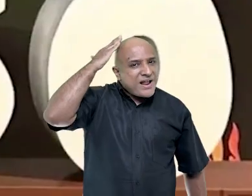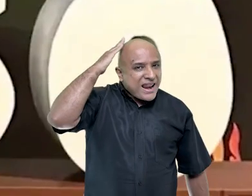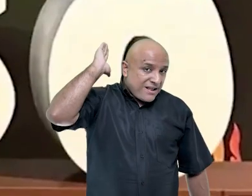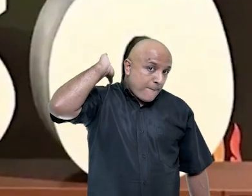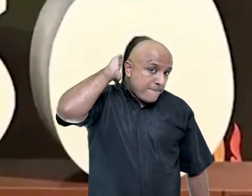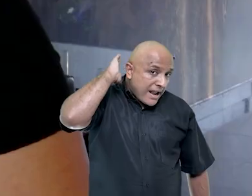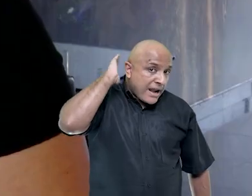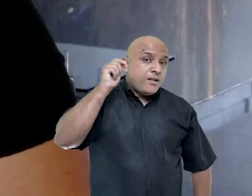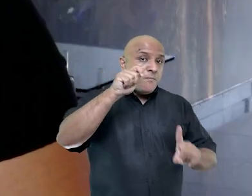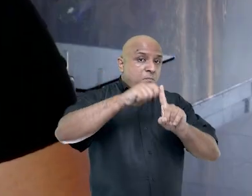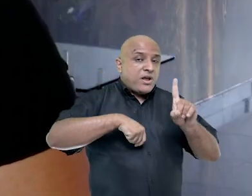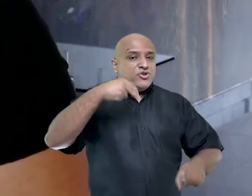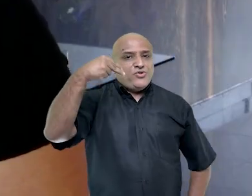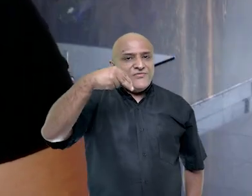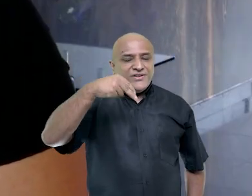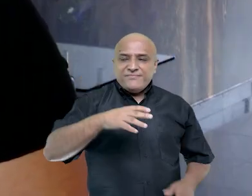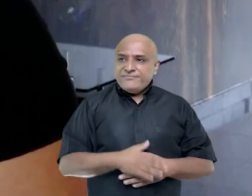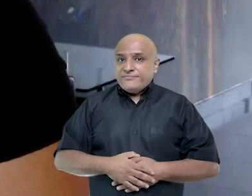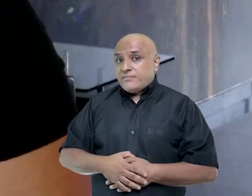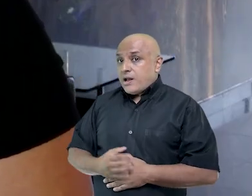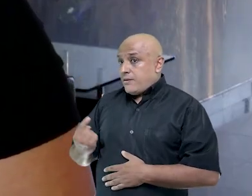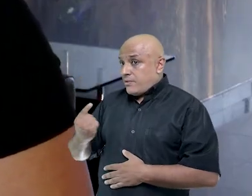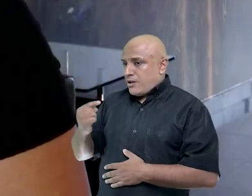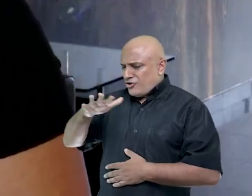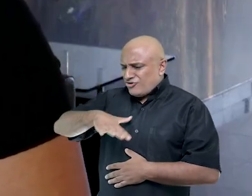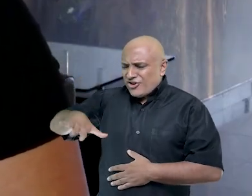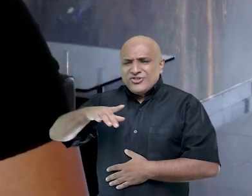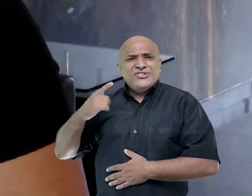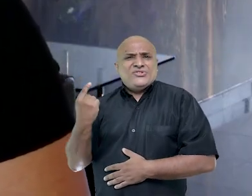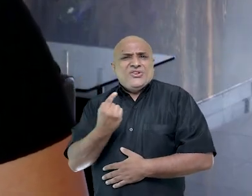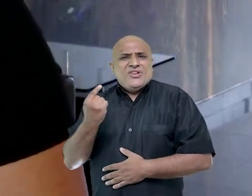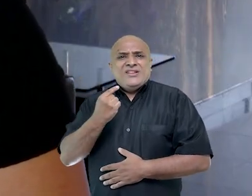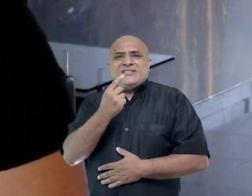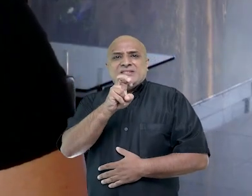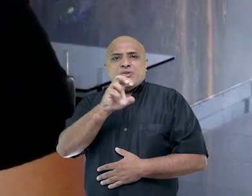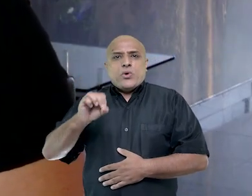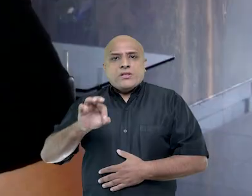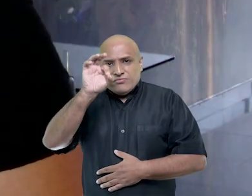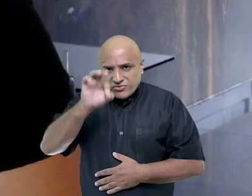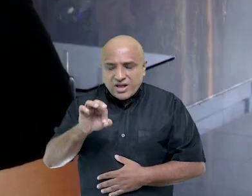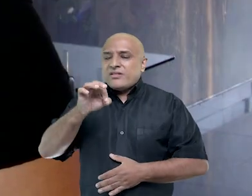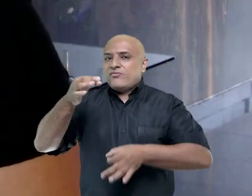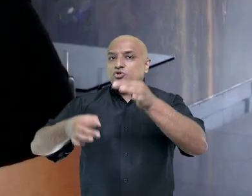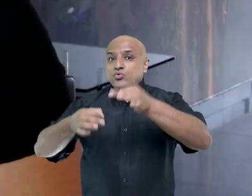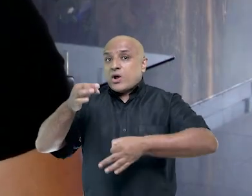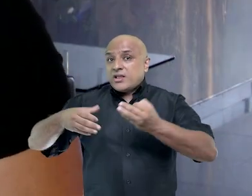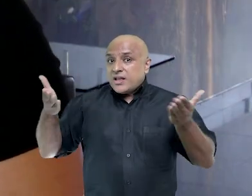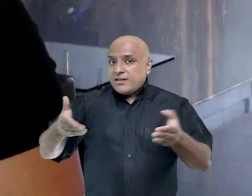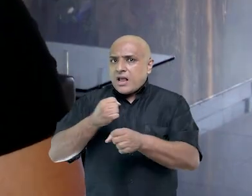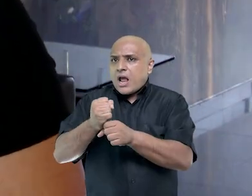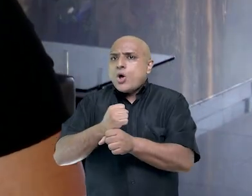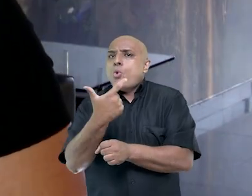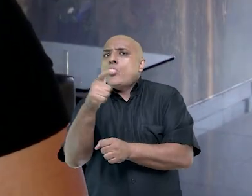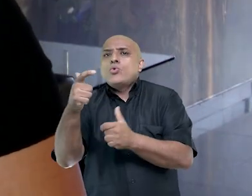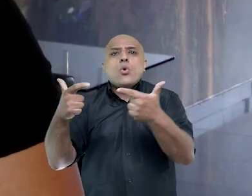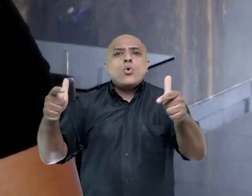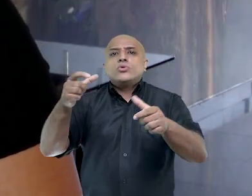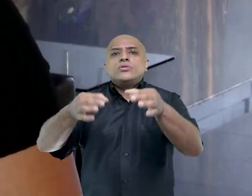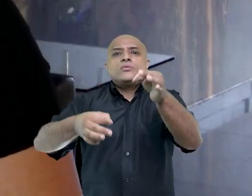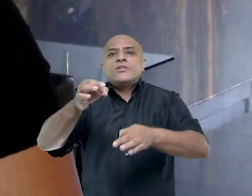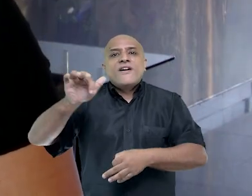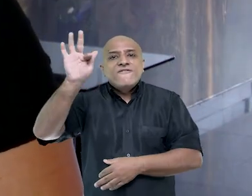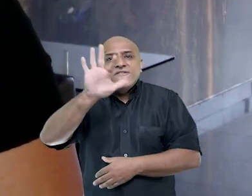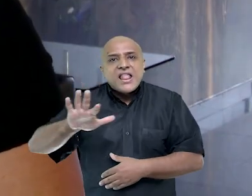em novembro. A primeira região sozinha julgou 50% dos processos que foram julgados esse ano de todos os outros tribunais